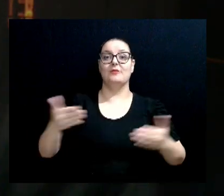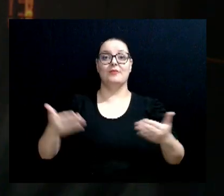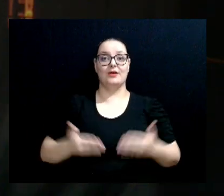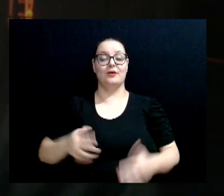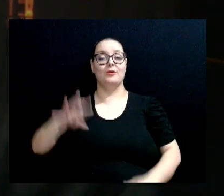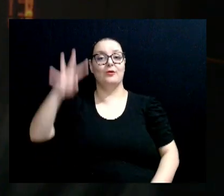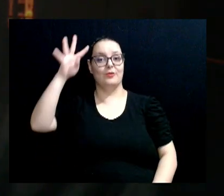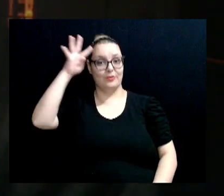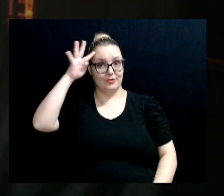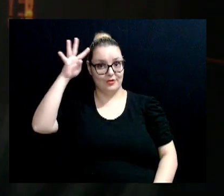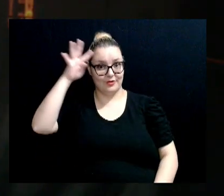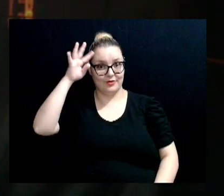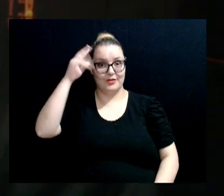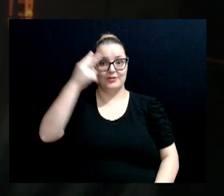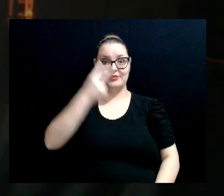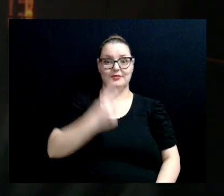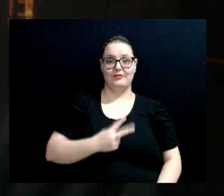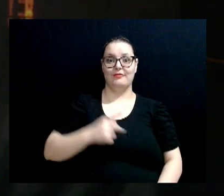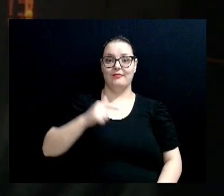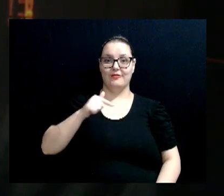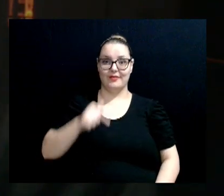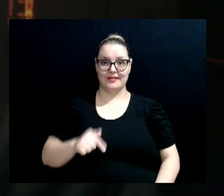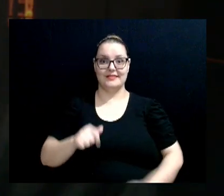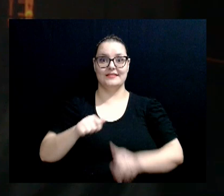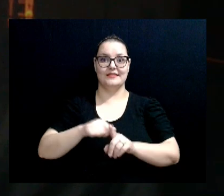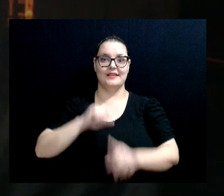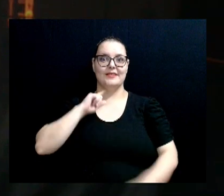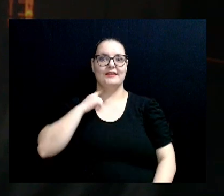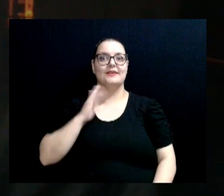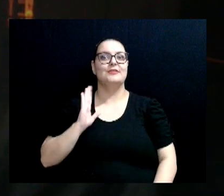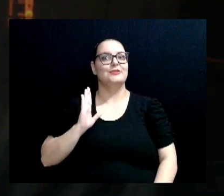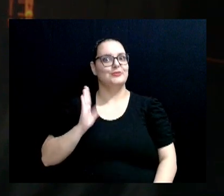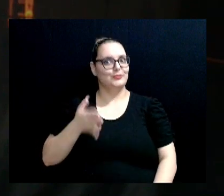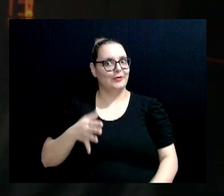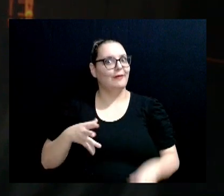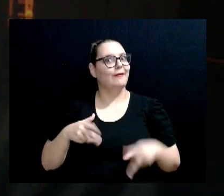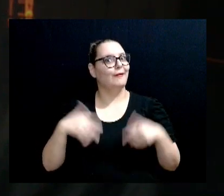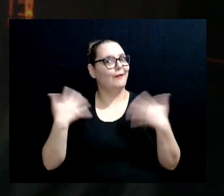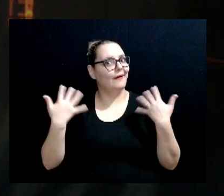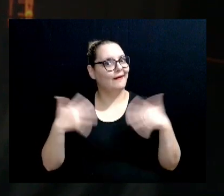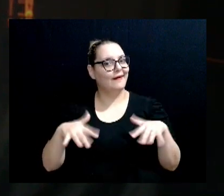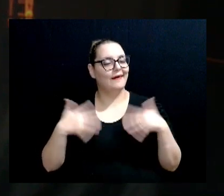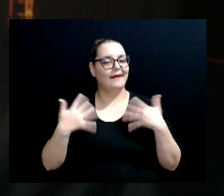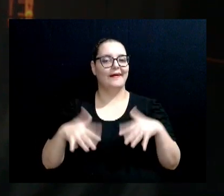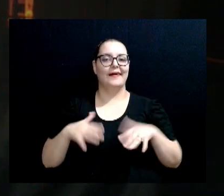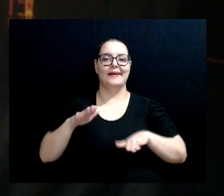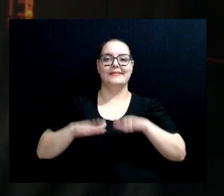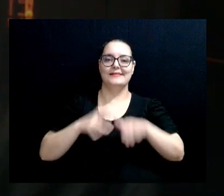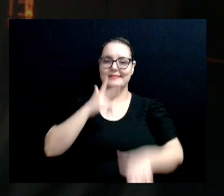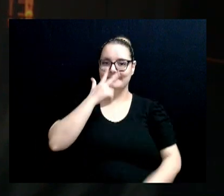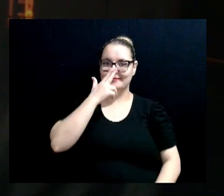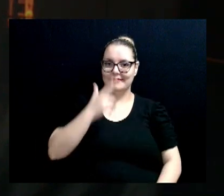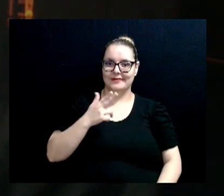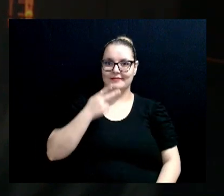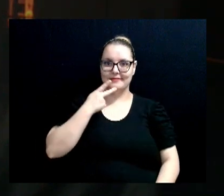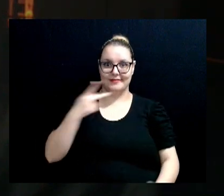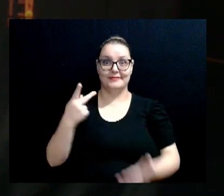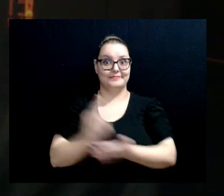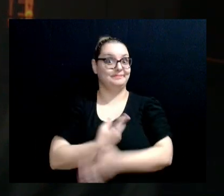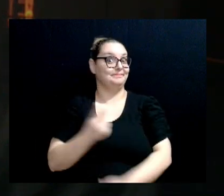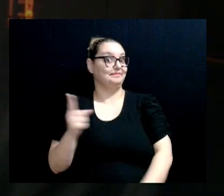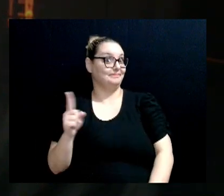dia 27 de maio. Gente, já é tudo isso, né? Às vezes até parece que a gente está falando errado, mas não, já